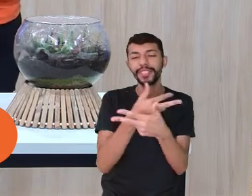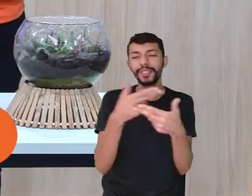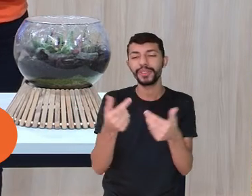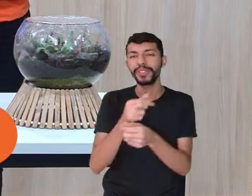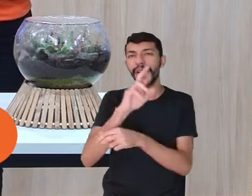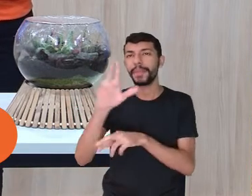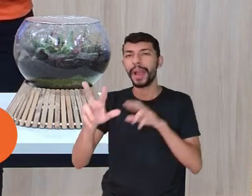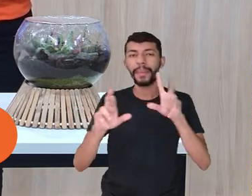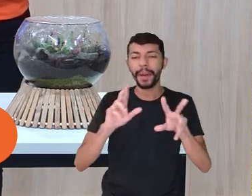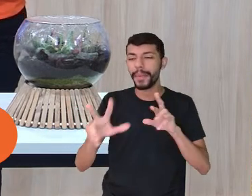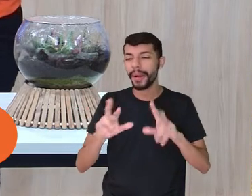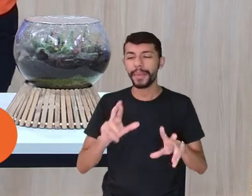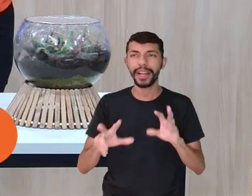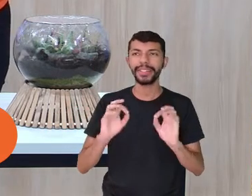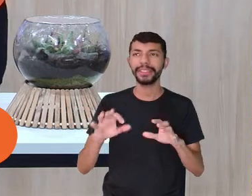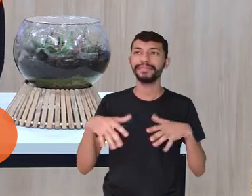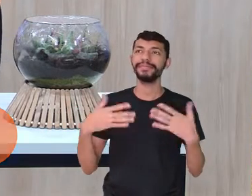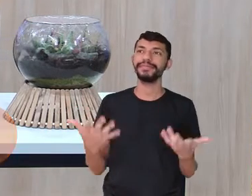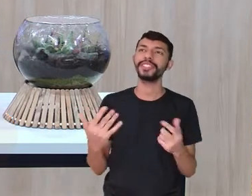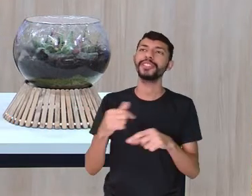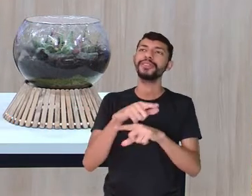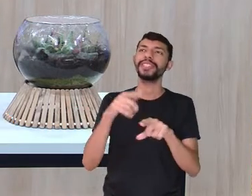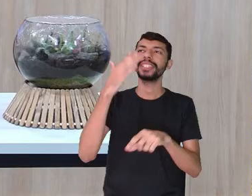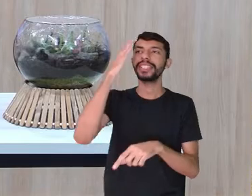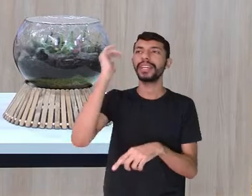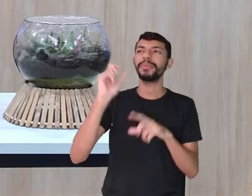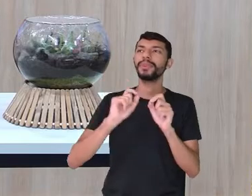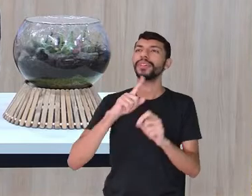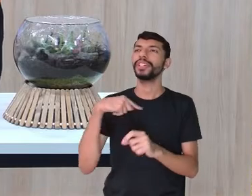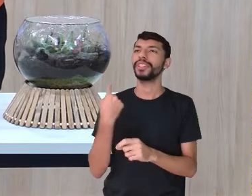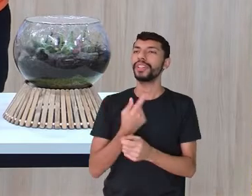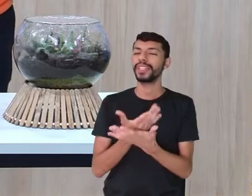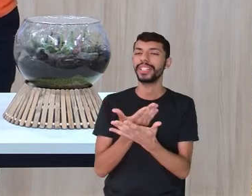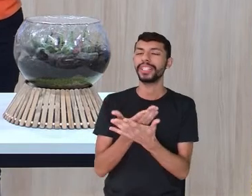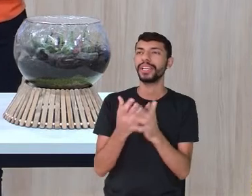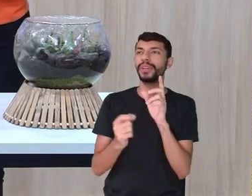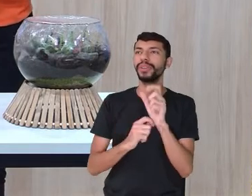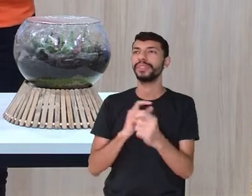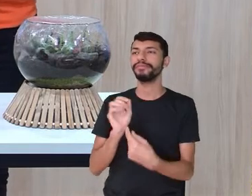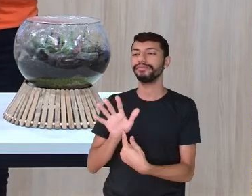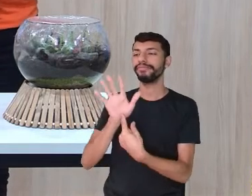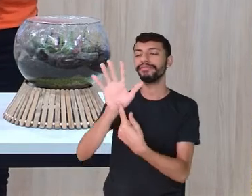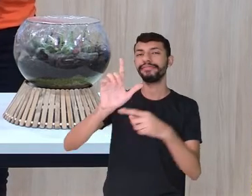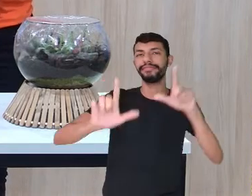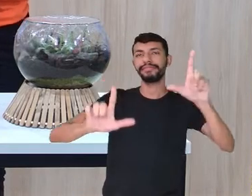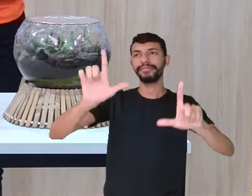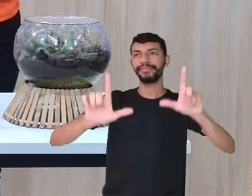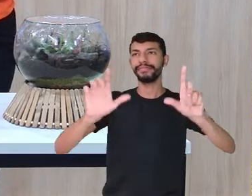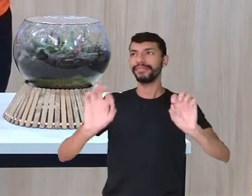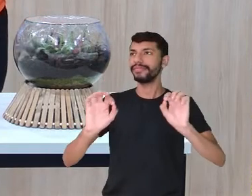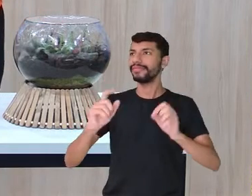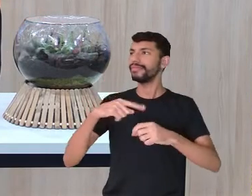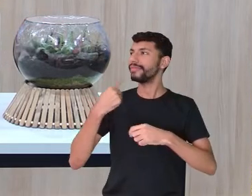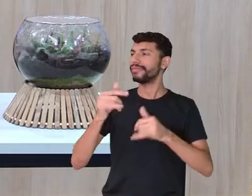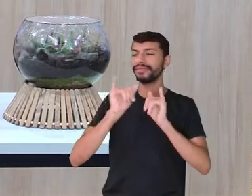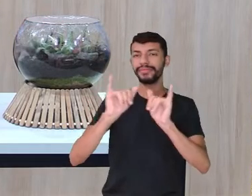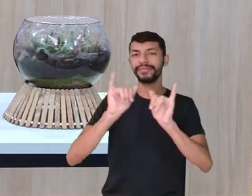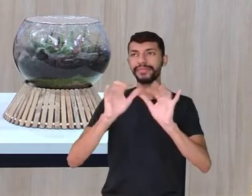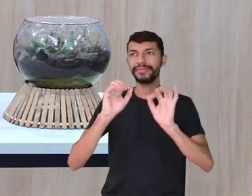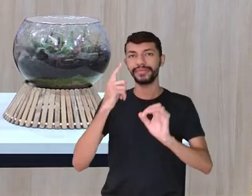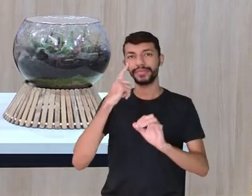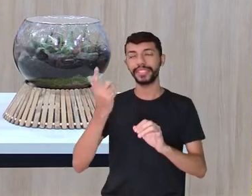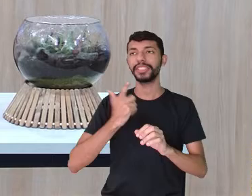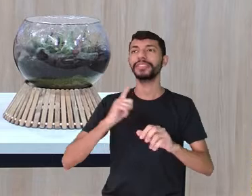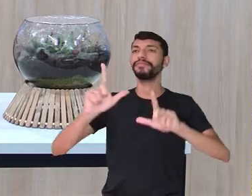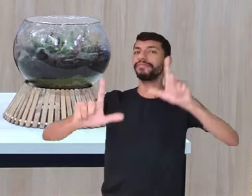diferentes, né? E aqui, como vocês sabem, nossas aulas, elas aparecem na TV, nossos recadinhos, né? Nossas aulas, elas estão